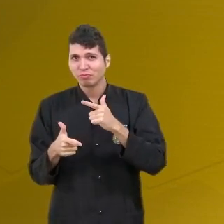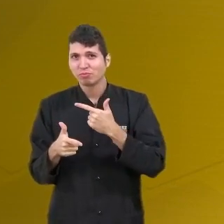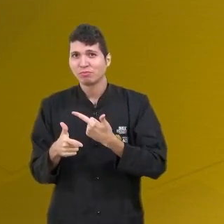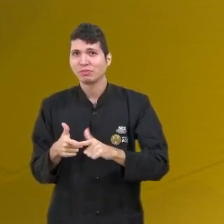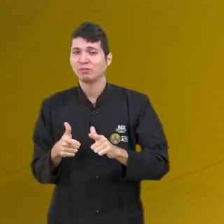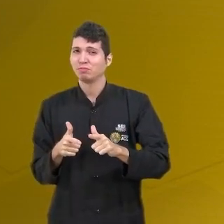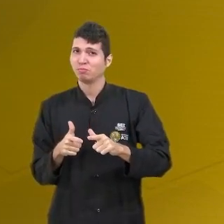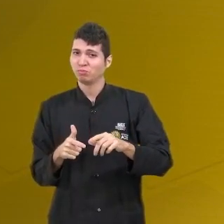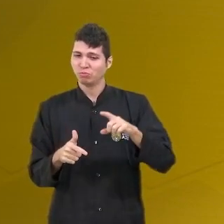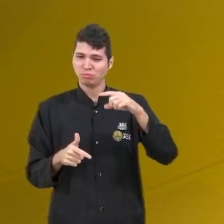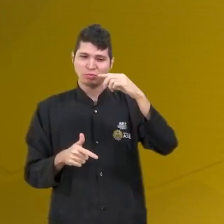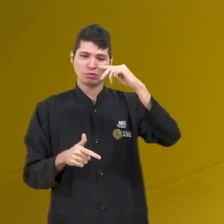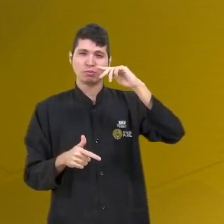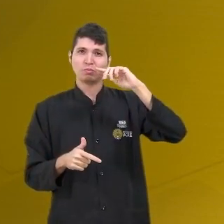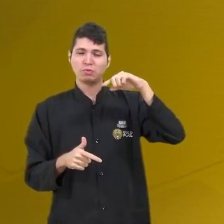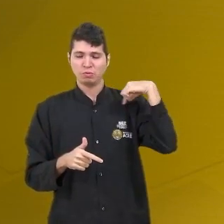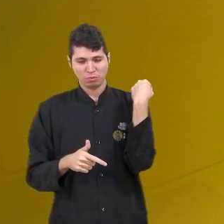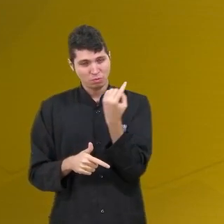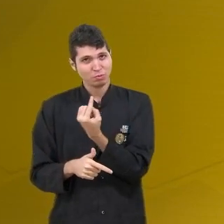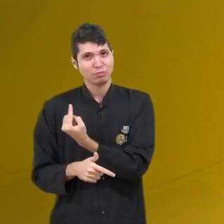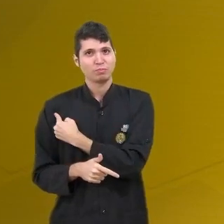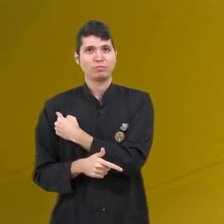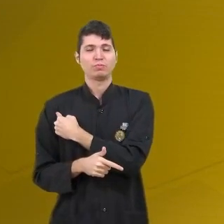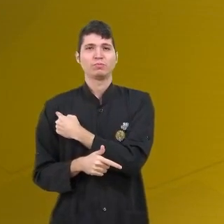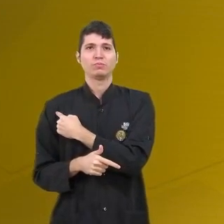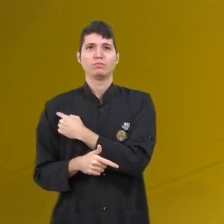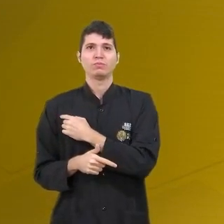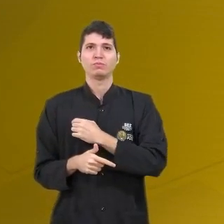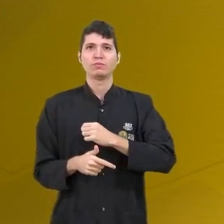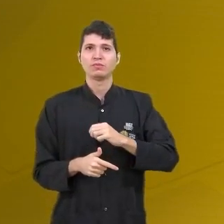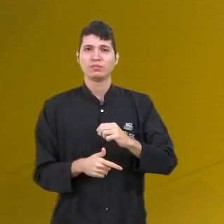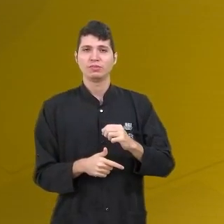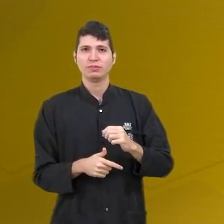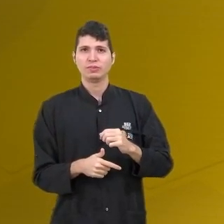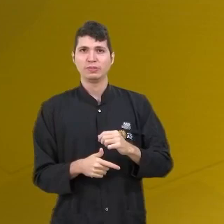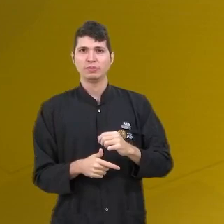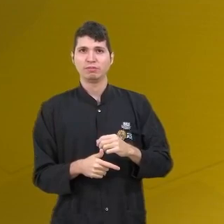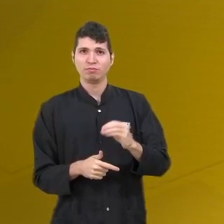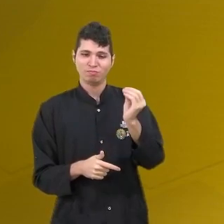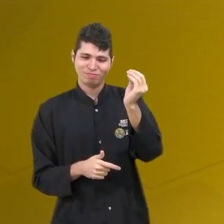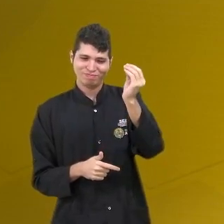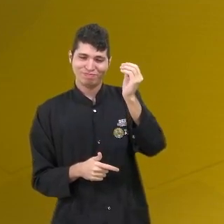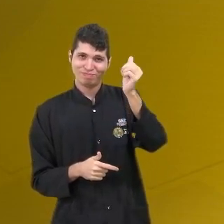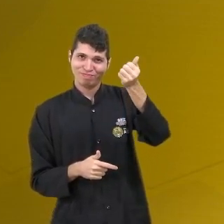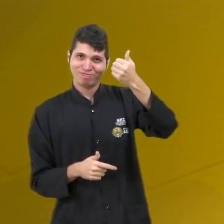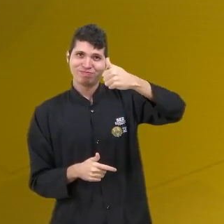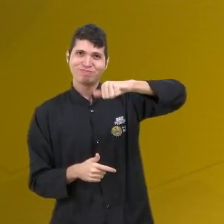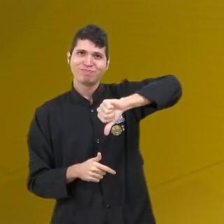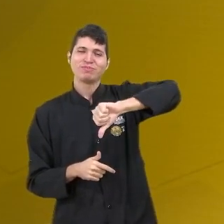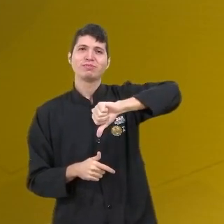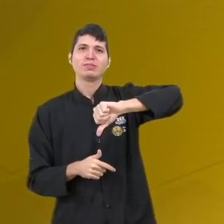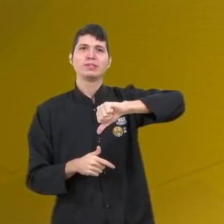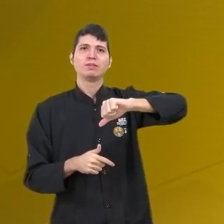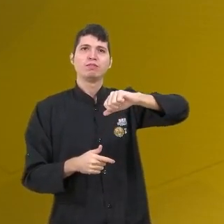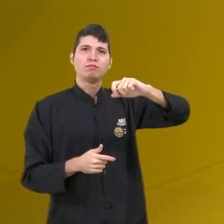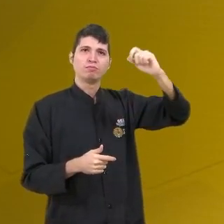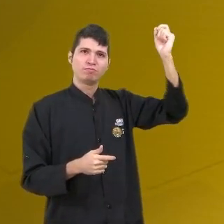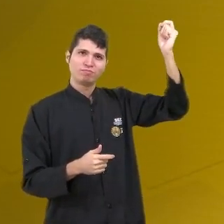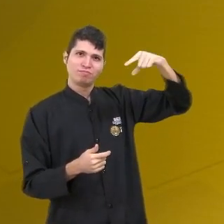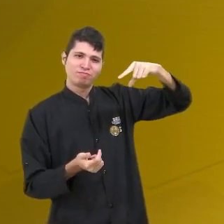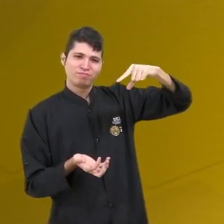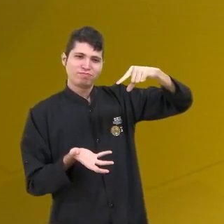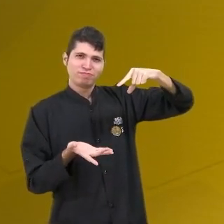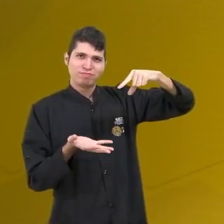prejuízo que a gente tem hoje, que a gente tem conhecimento, é o aquecimento global, ok? A Terra está se superaquecendo,